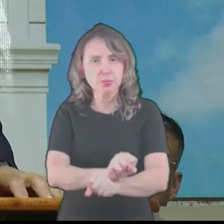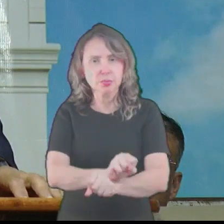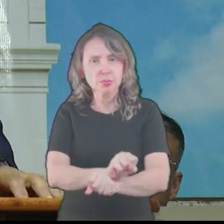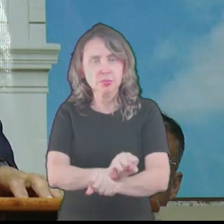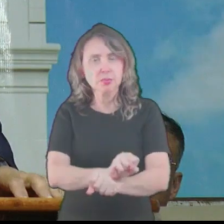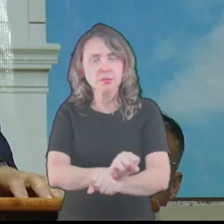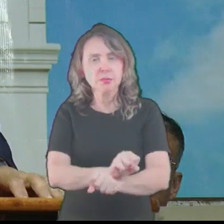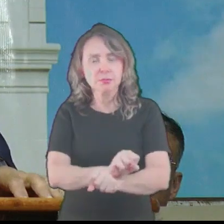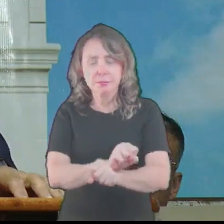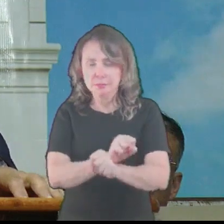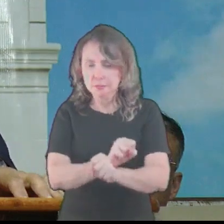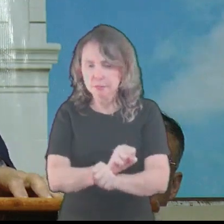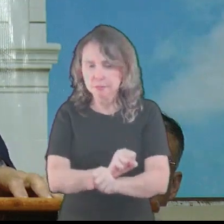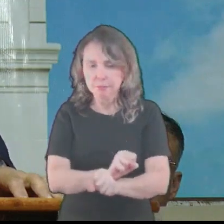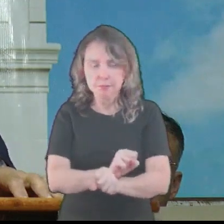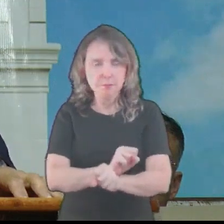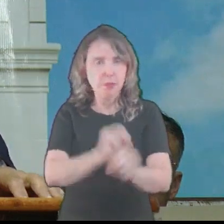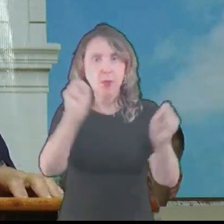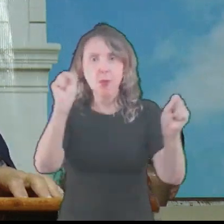foram quebradas,